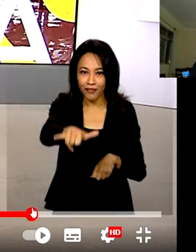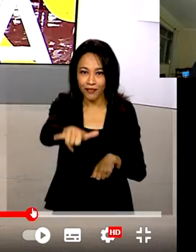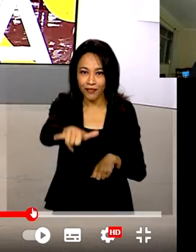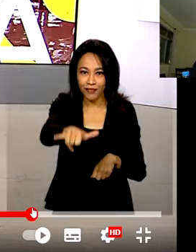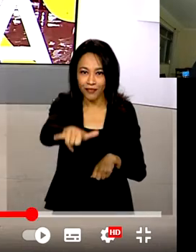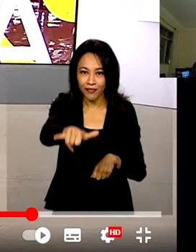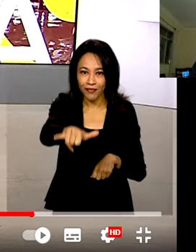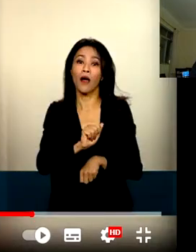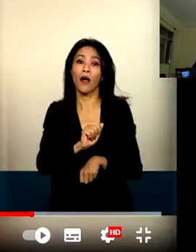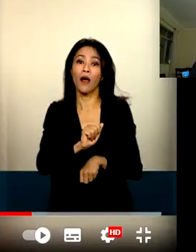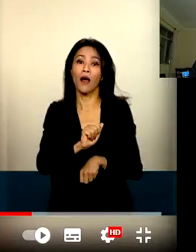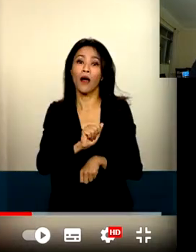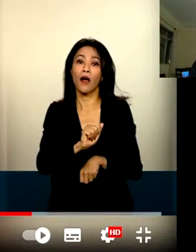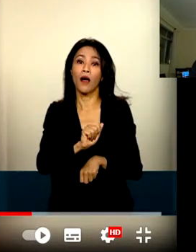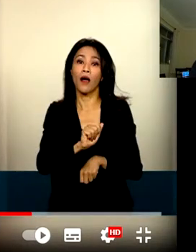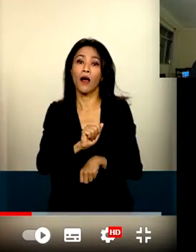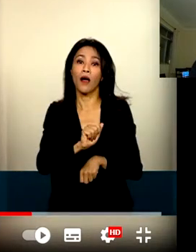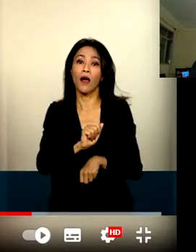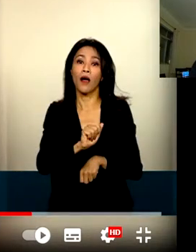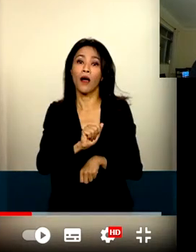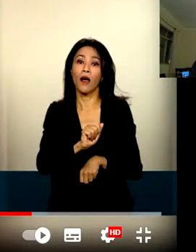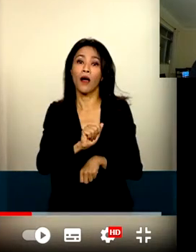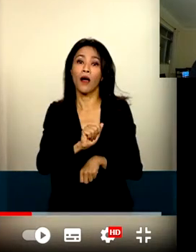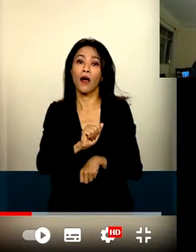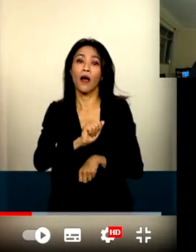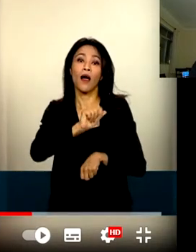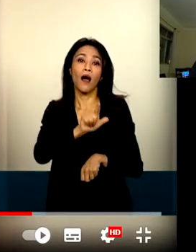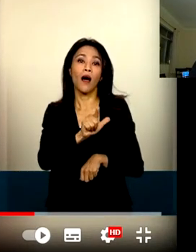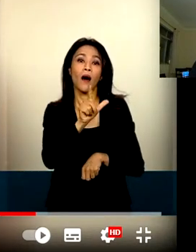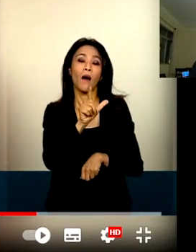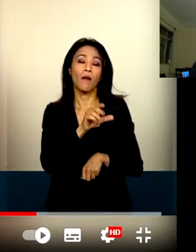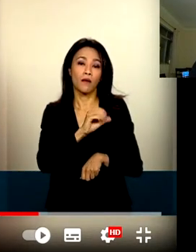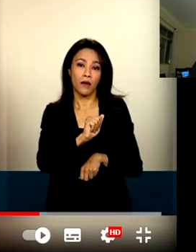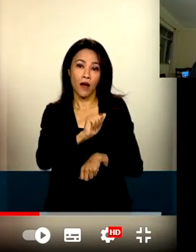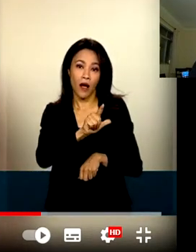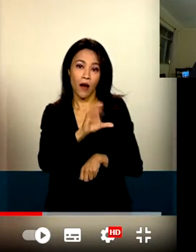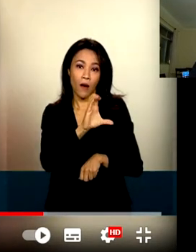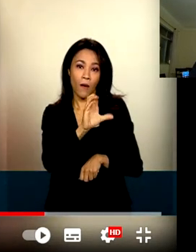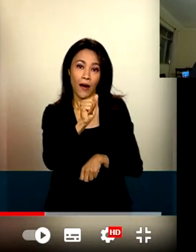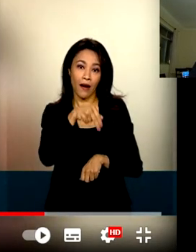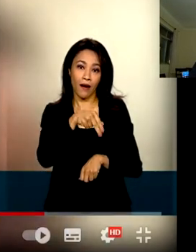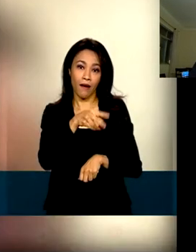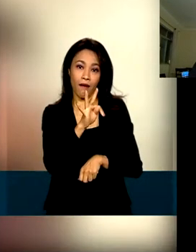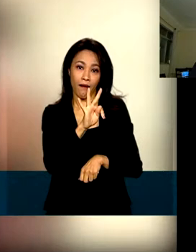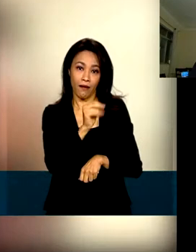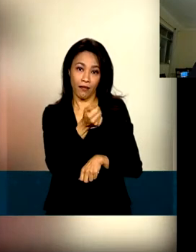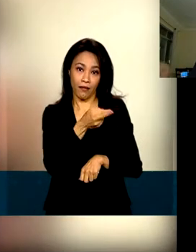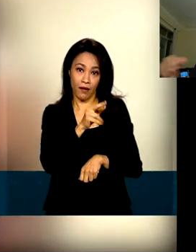expor que nosso amigo já que ele é o presidente vamos expor mobile